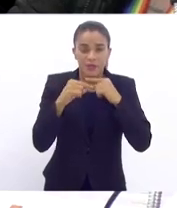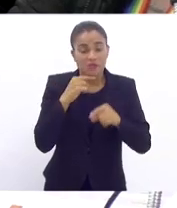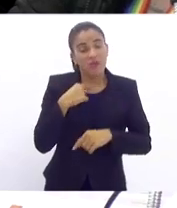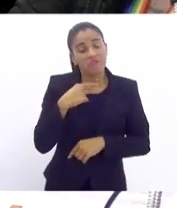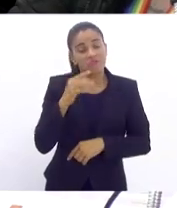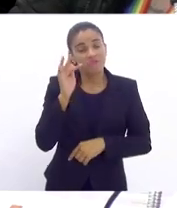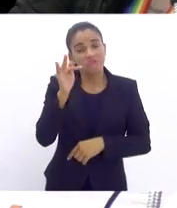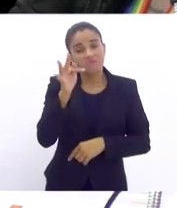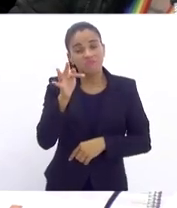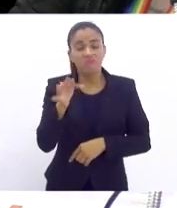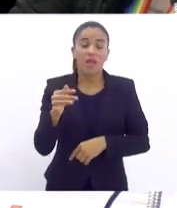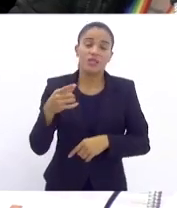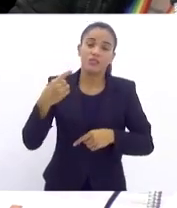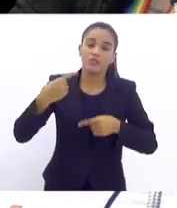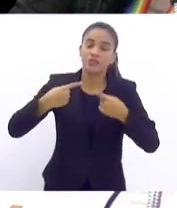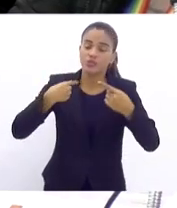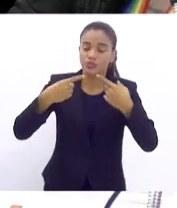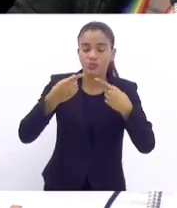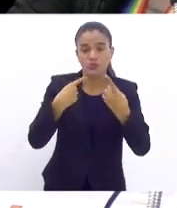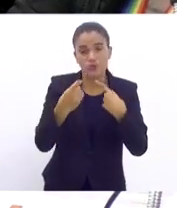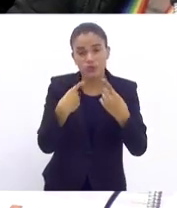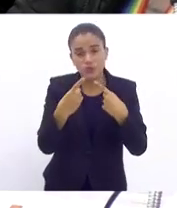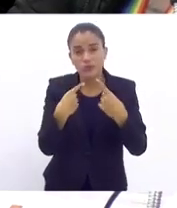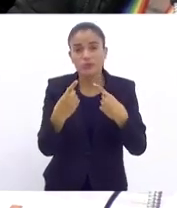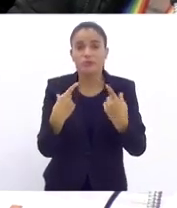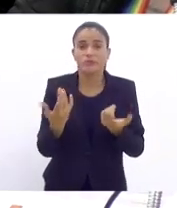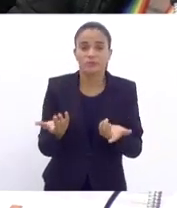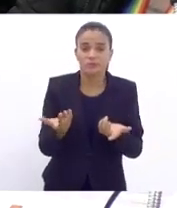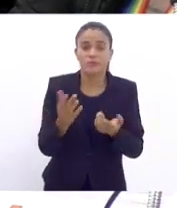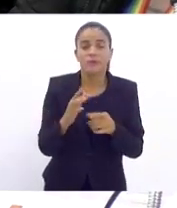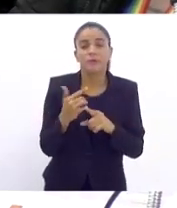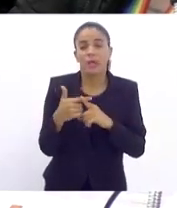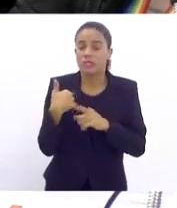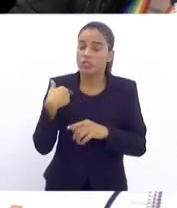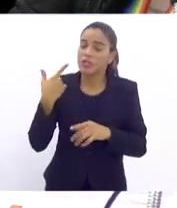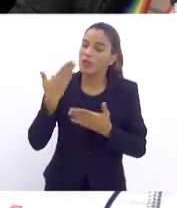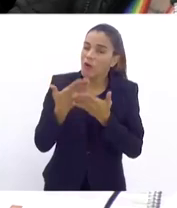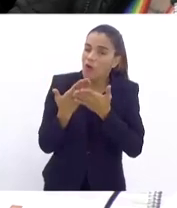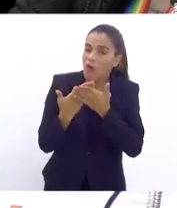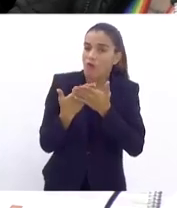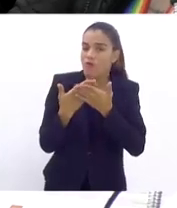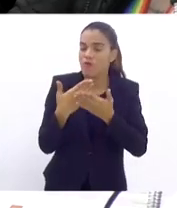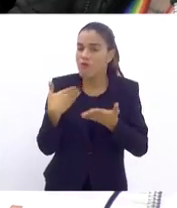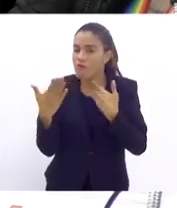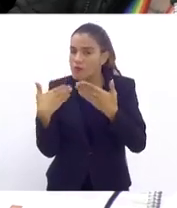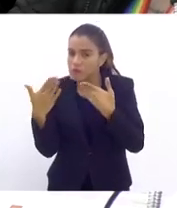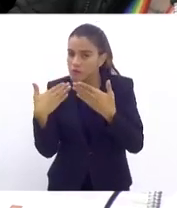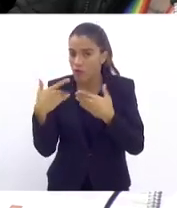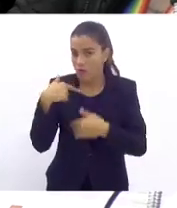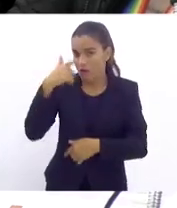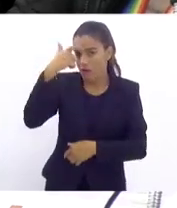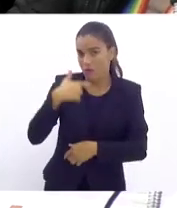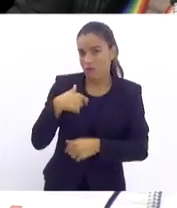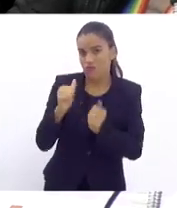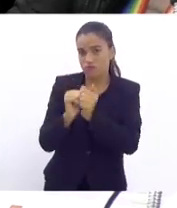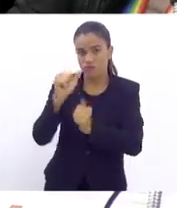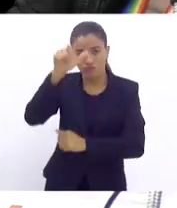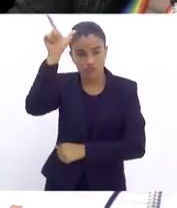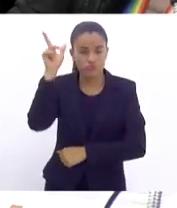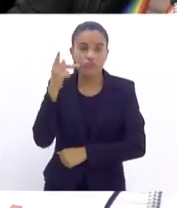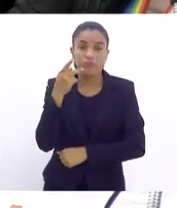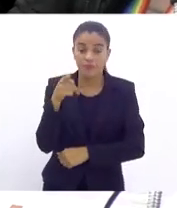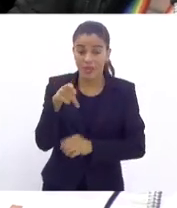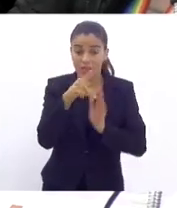discutir eu comecei a conversar com deputado Luís Paulo sobre você ainda não aprofundamos é mas é trata disso O que que